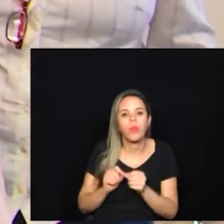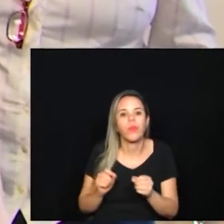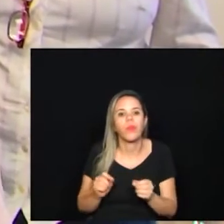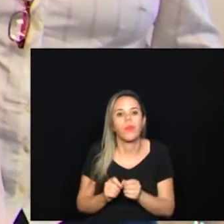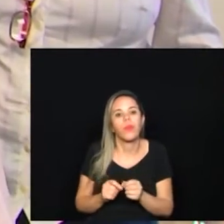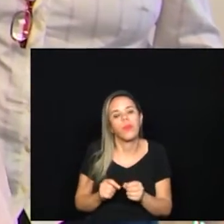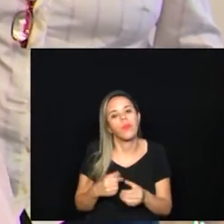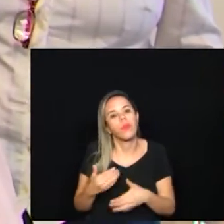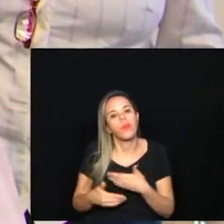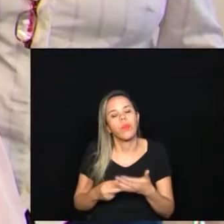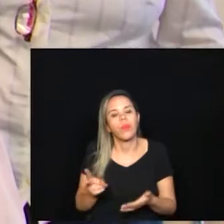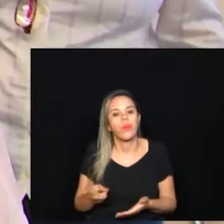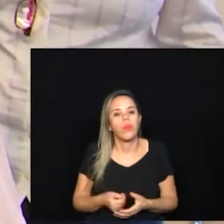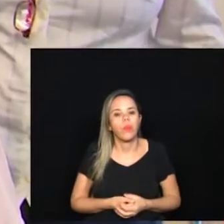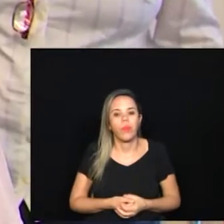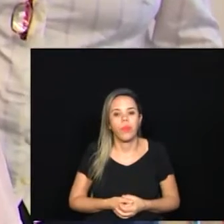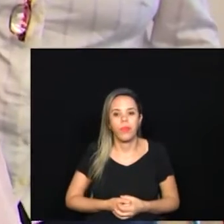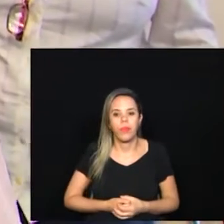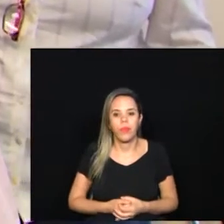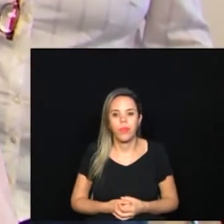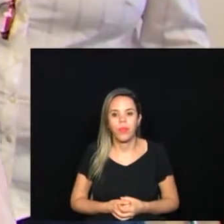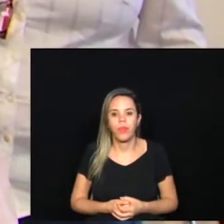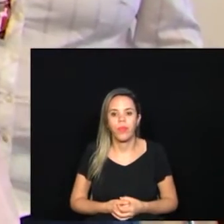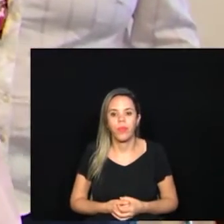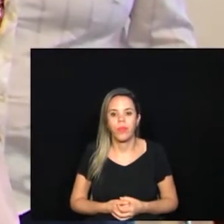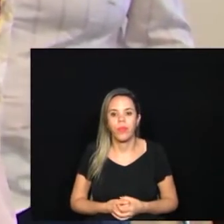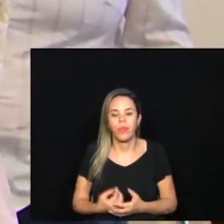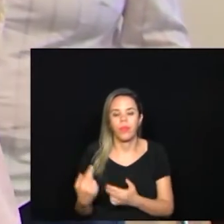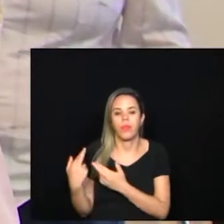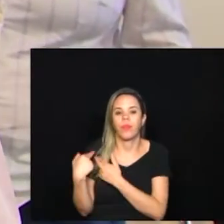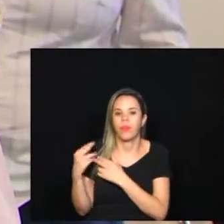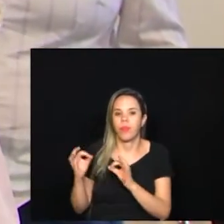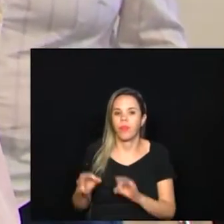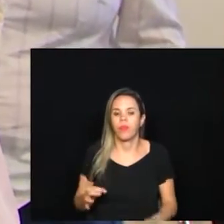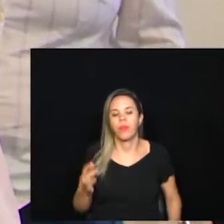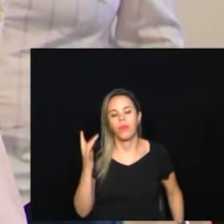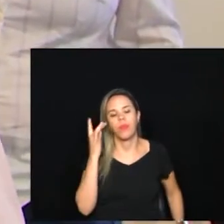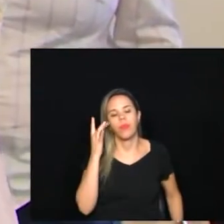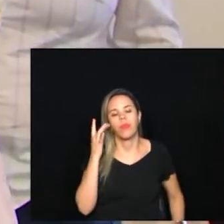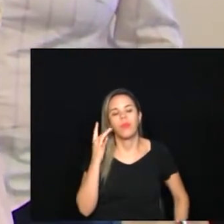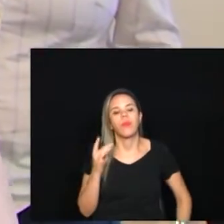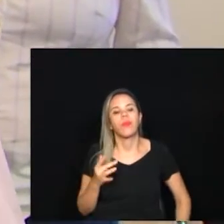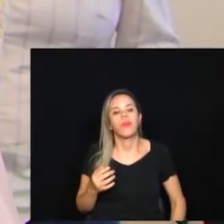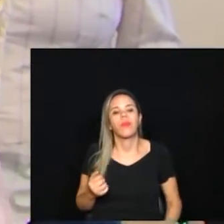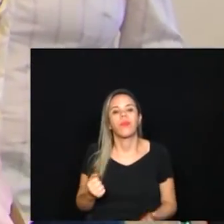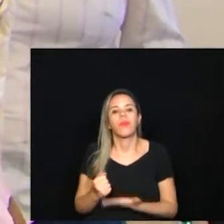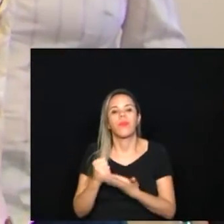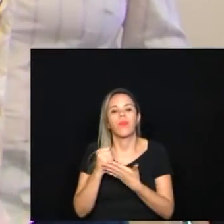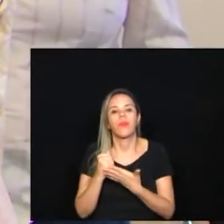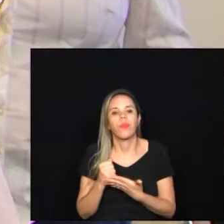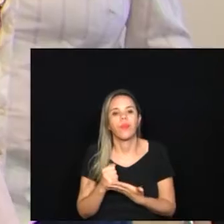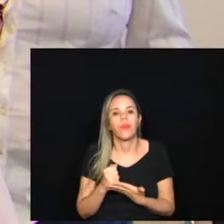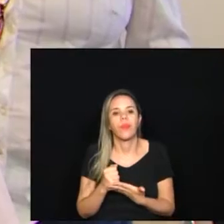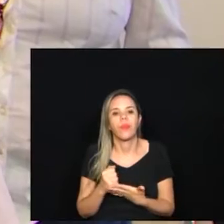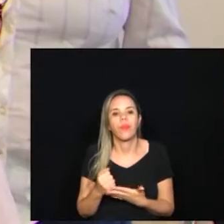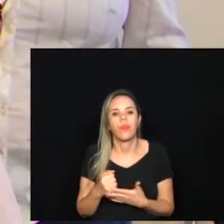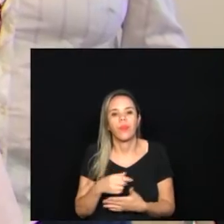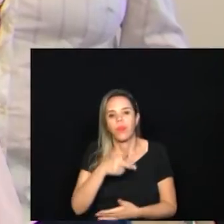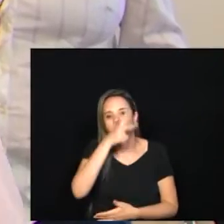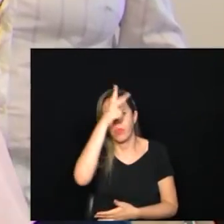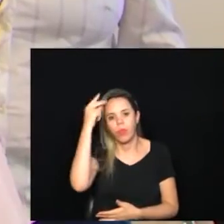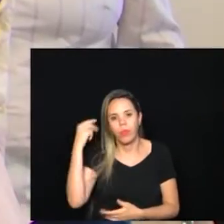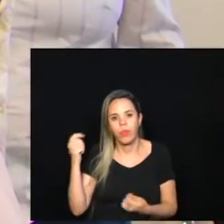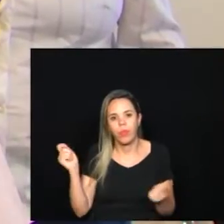tem feito sempre, com responsabilidade para ajudar o Executivo naquilo